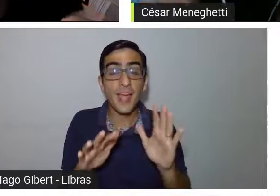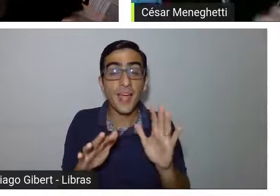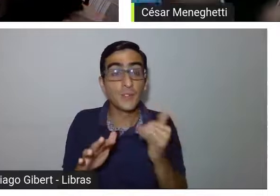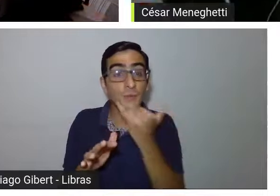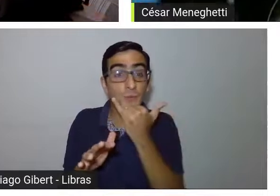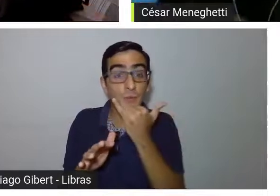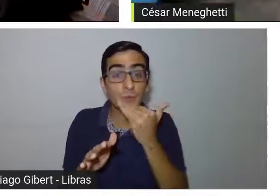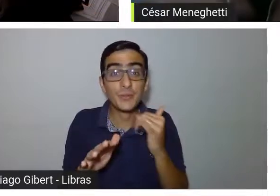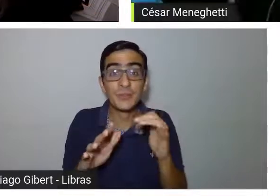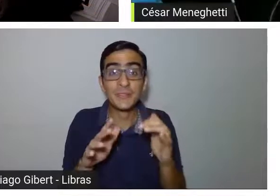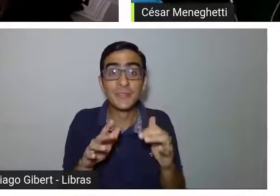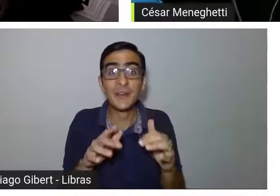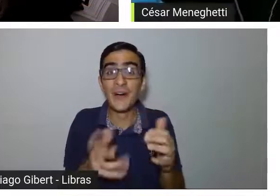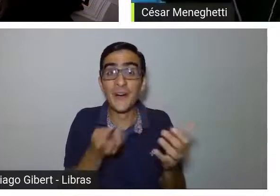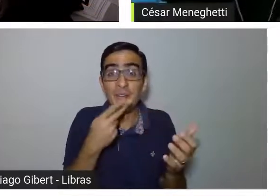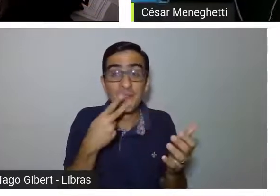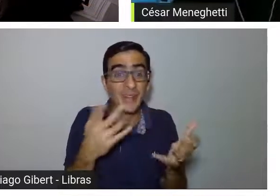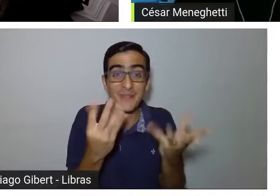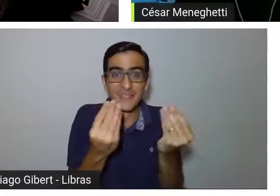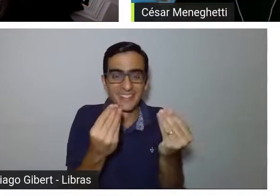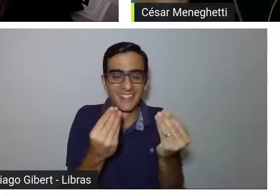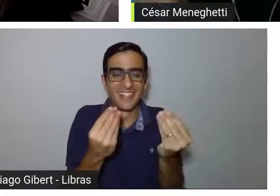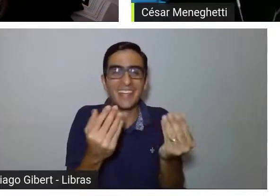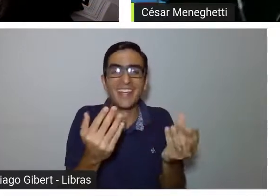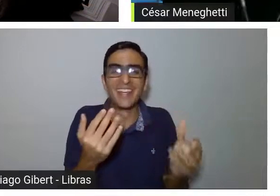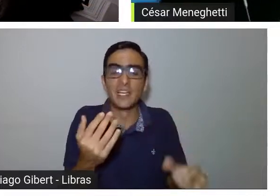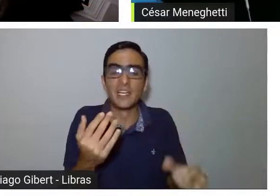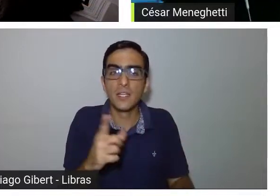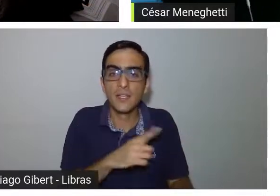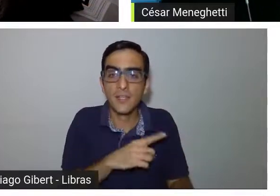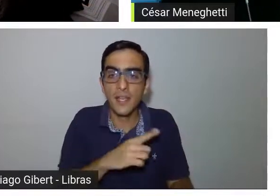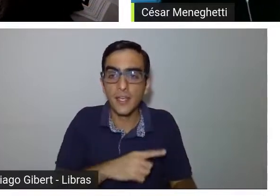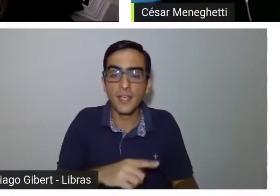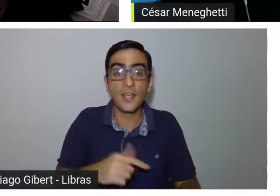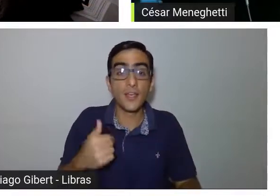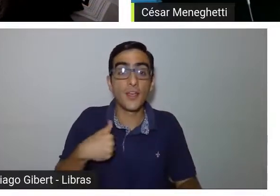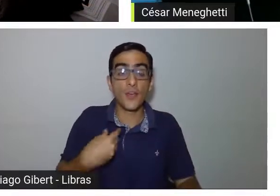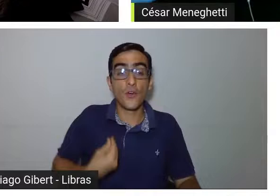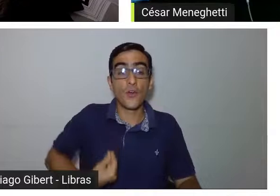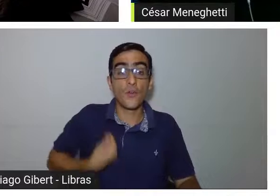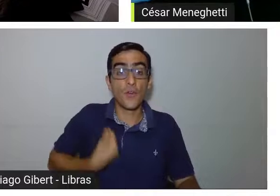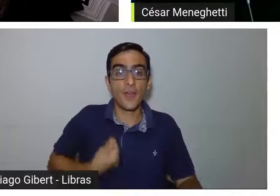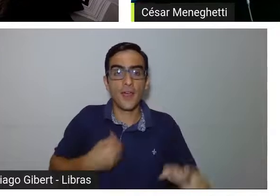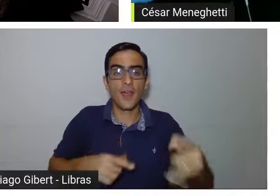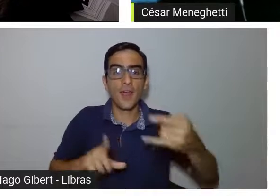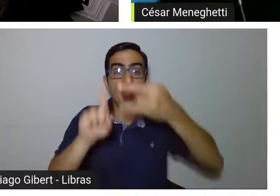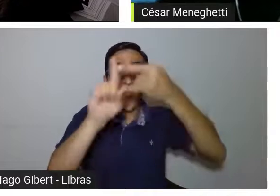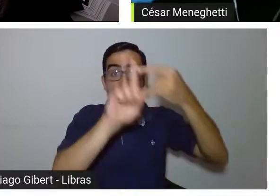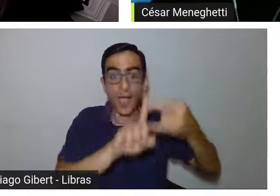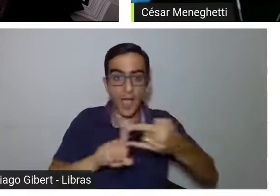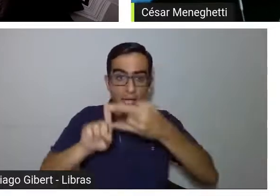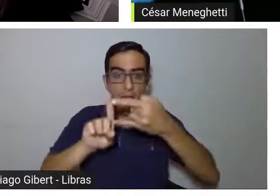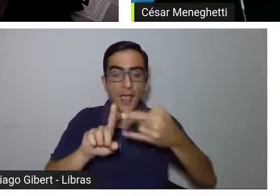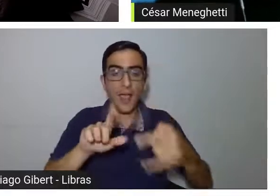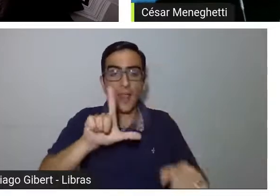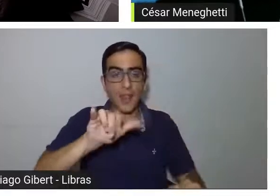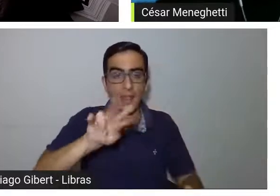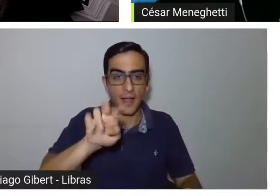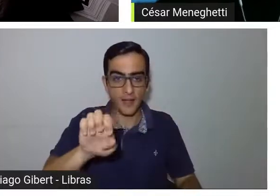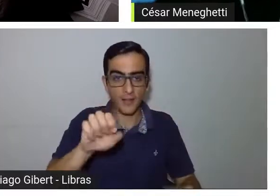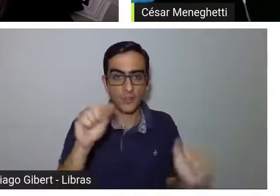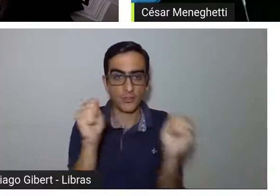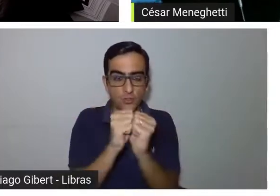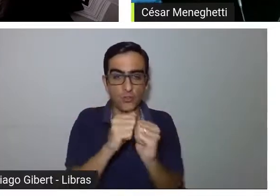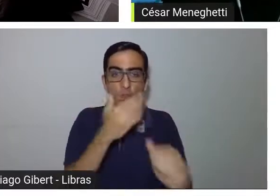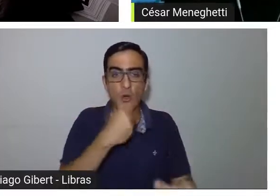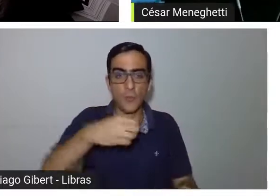pouco. Desculpa, são sete. Então, tem um live que eu fiz no Museu Laboratório de Arte Contemporânea de Roma com o Matthew.